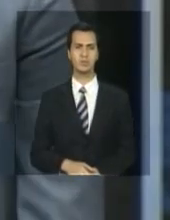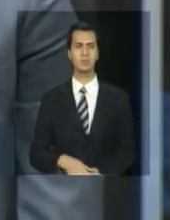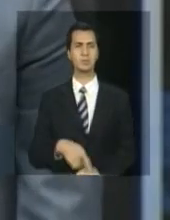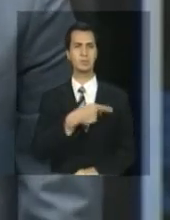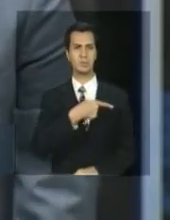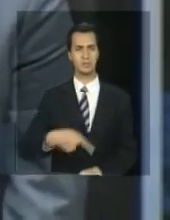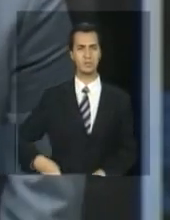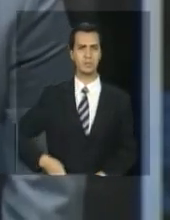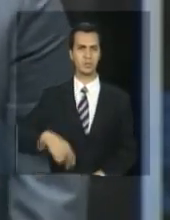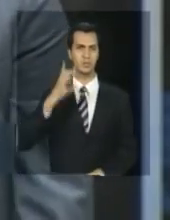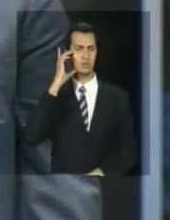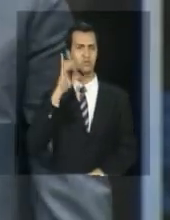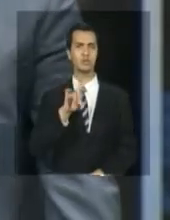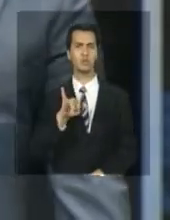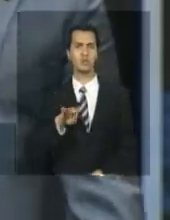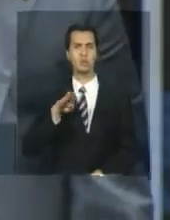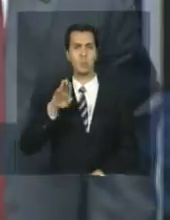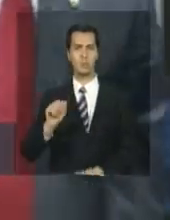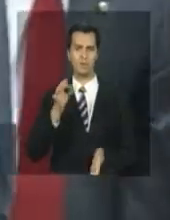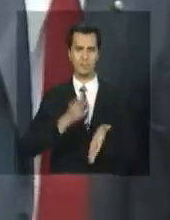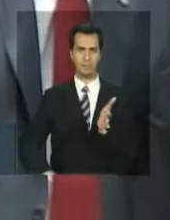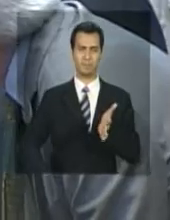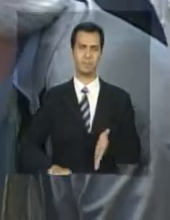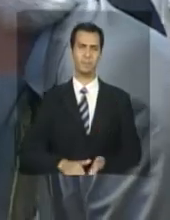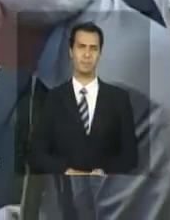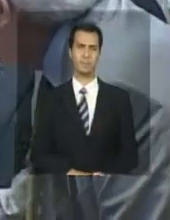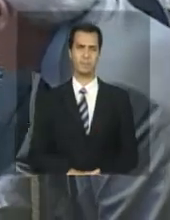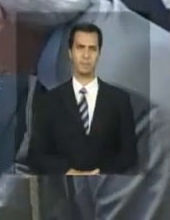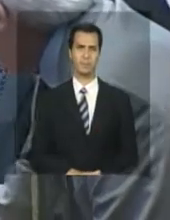Presidenta Dilma Rousseff.